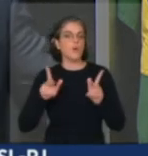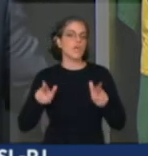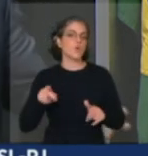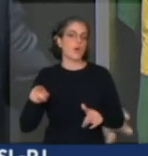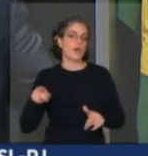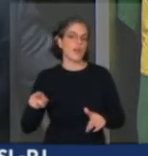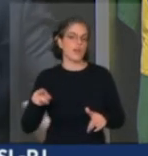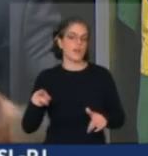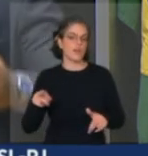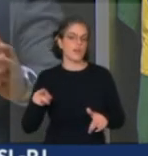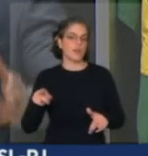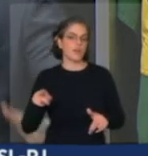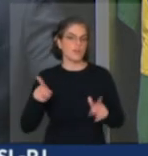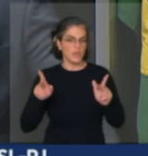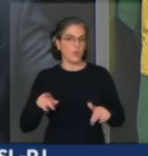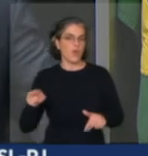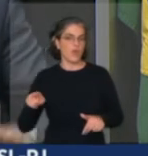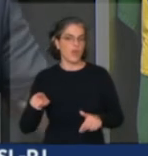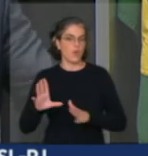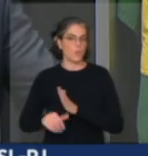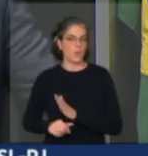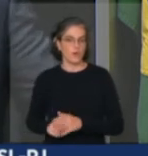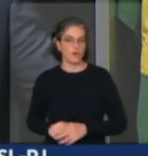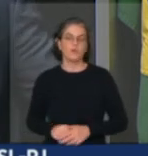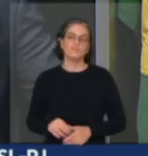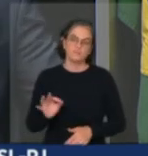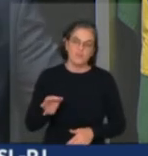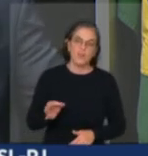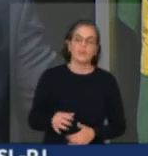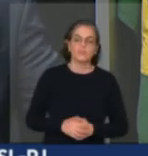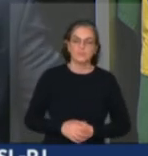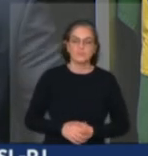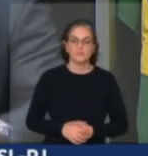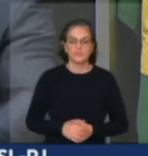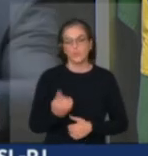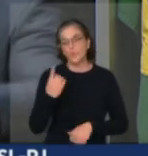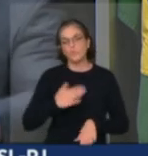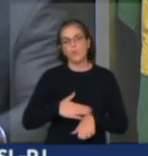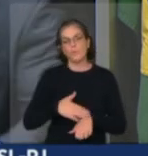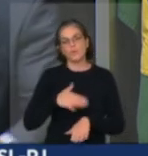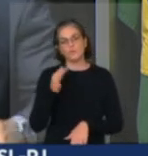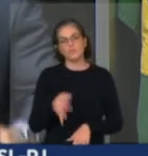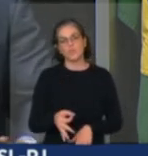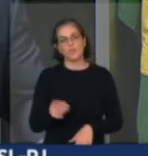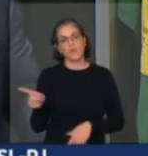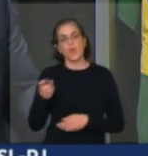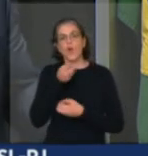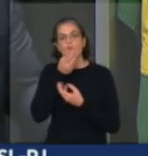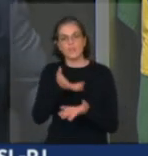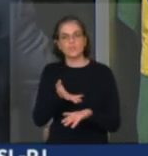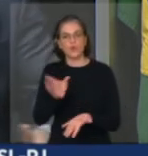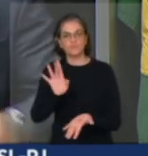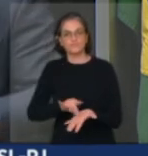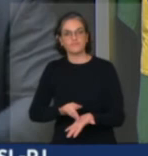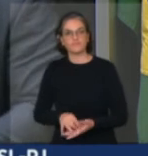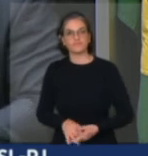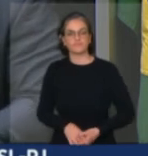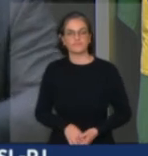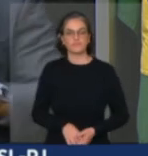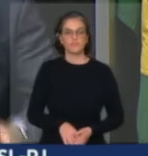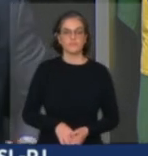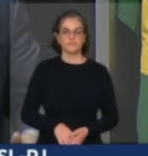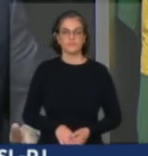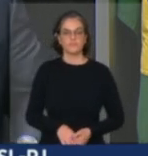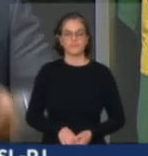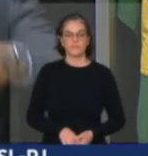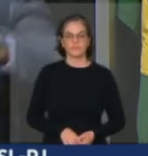roubaram como ele fez, disse num surto de lucidez, uma confissão. Aliás, e falando em besteira,